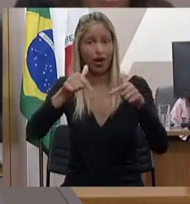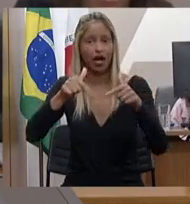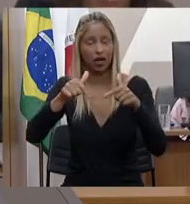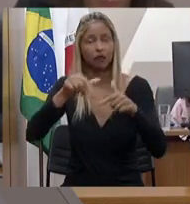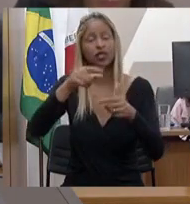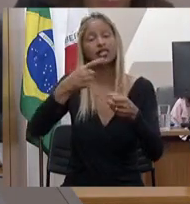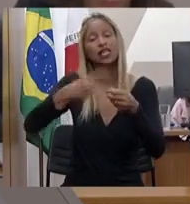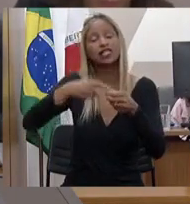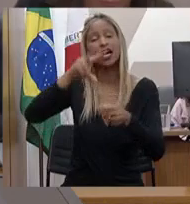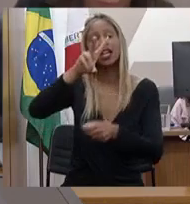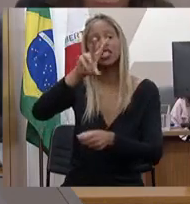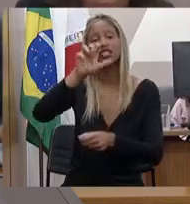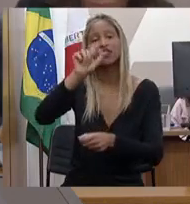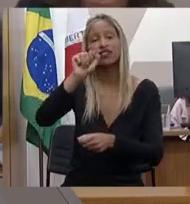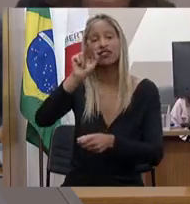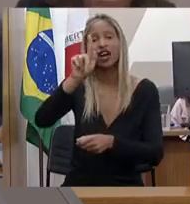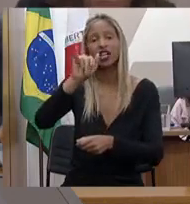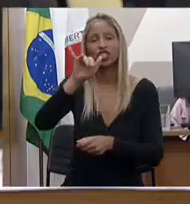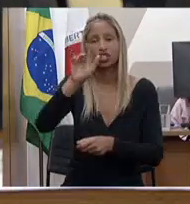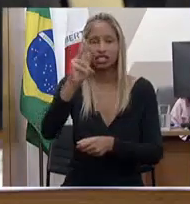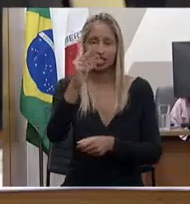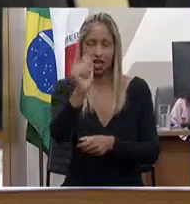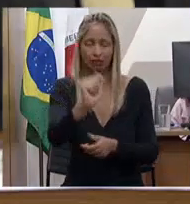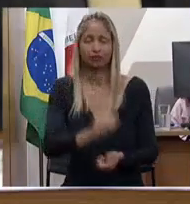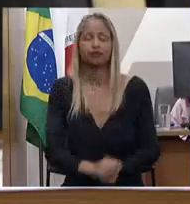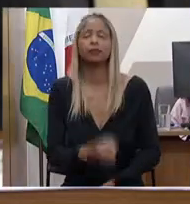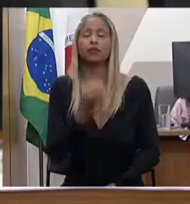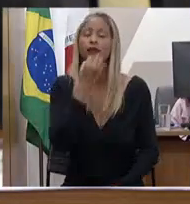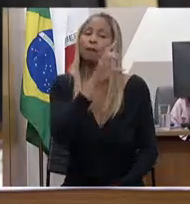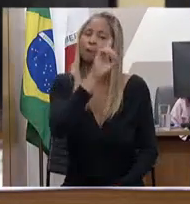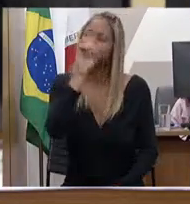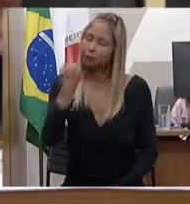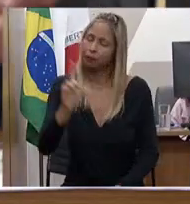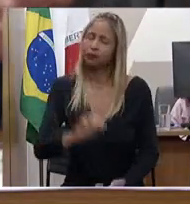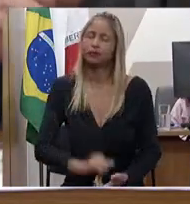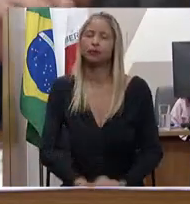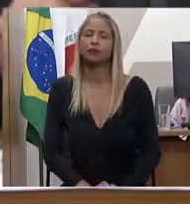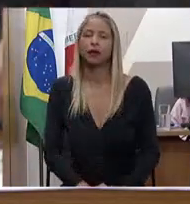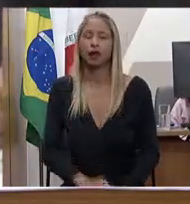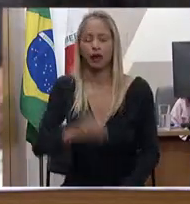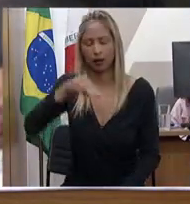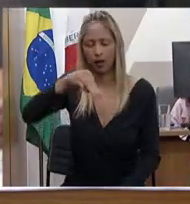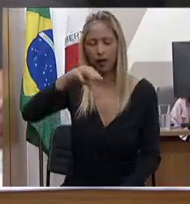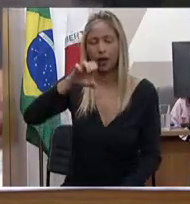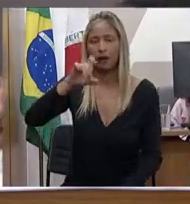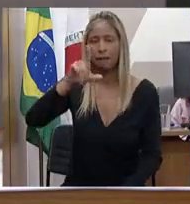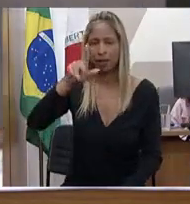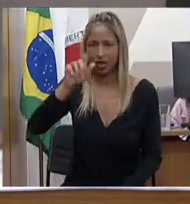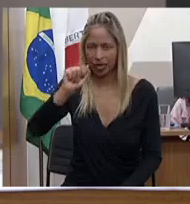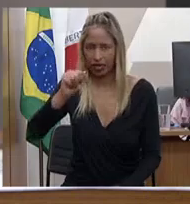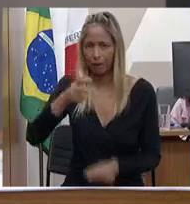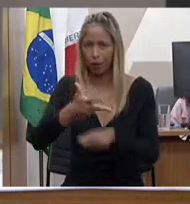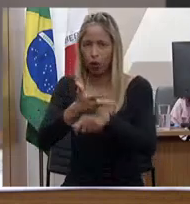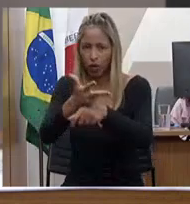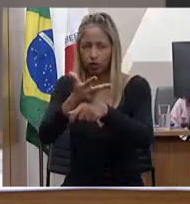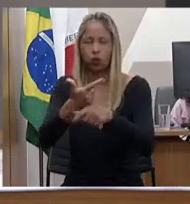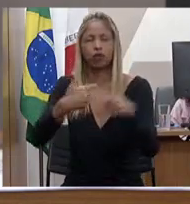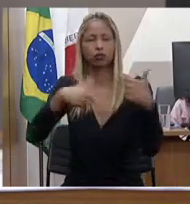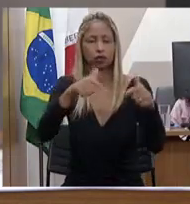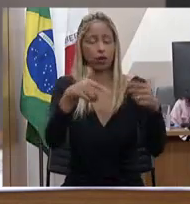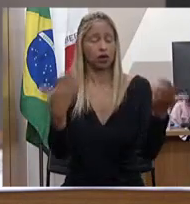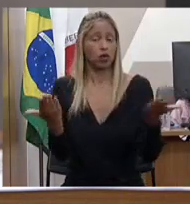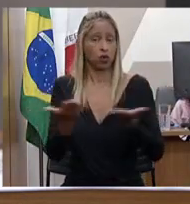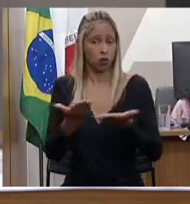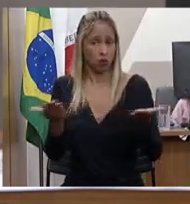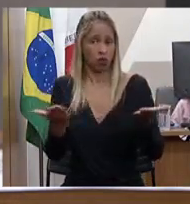de Varginha Bom dia Bom dia a todos eu sou Melina procuradora do trabalho eu atuo